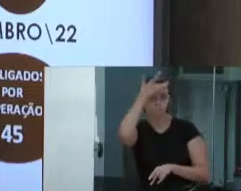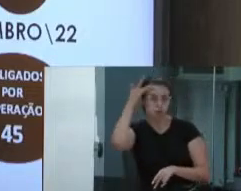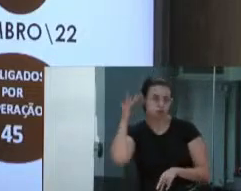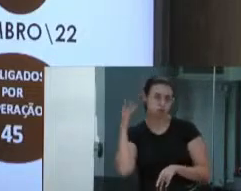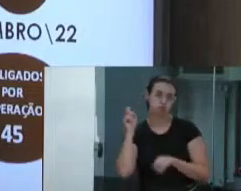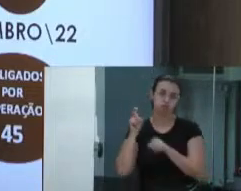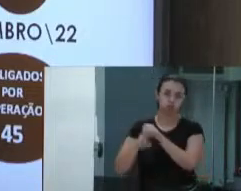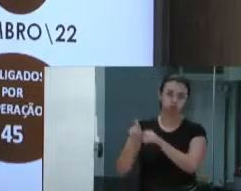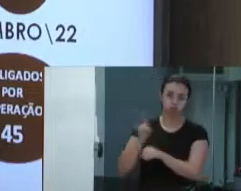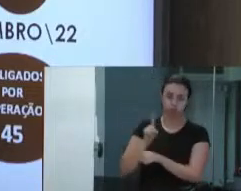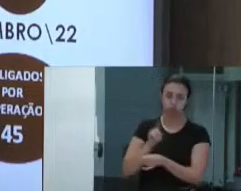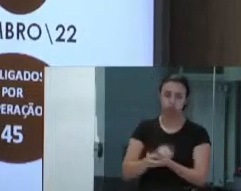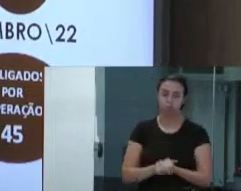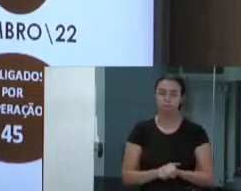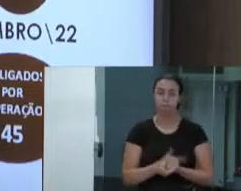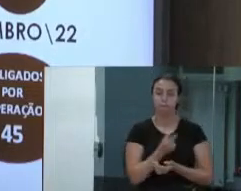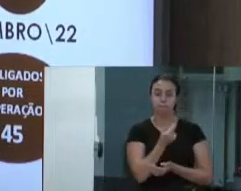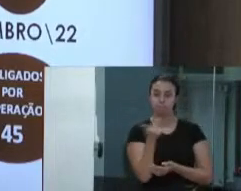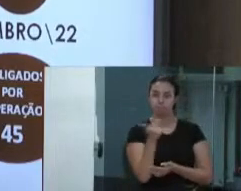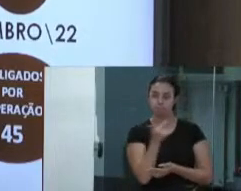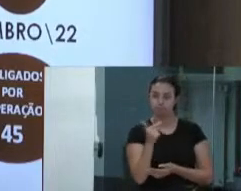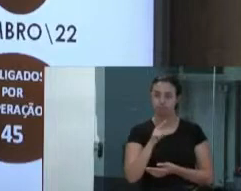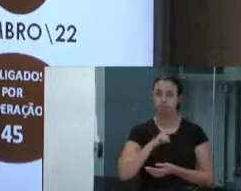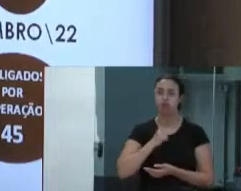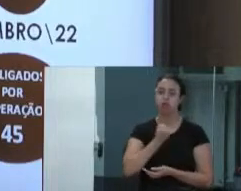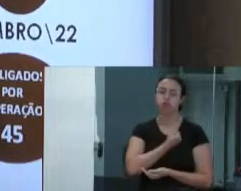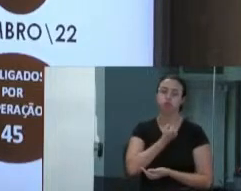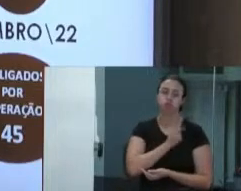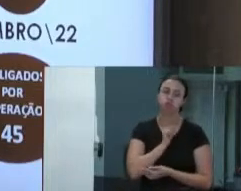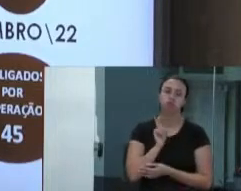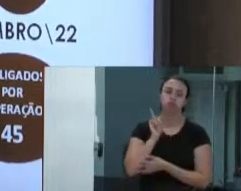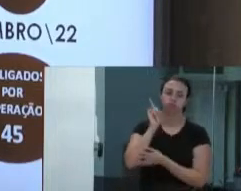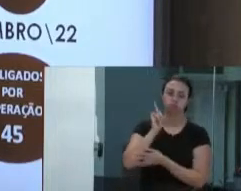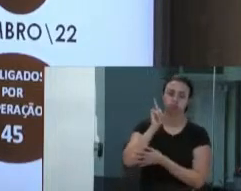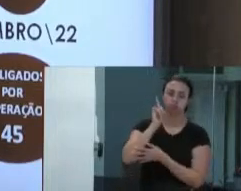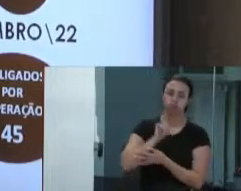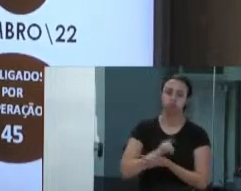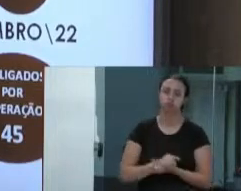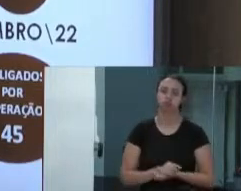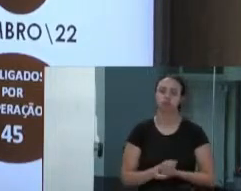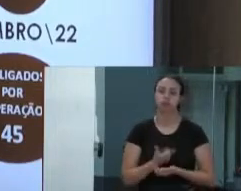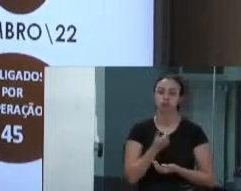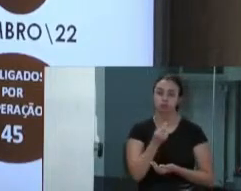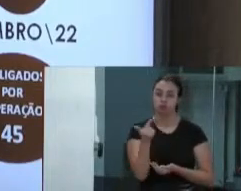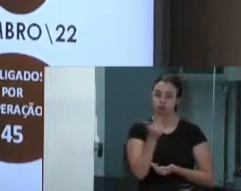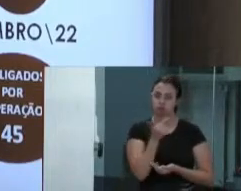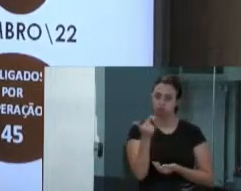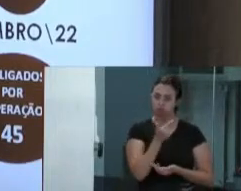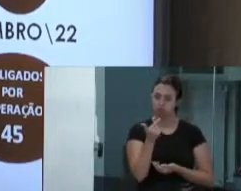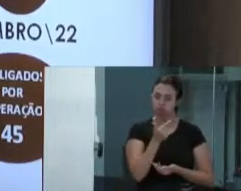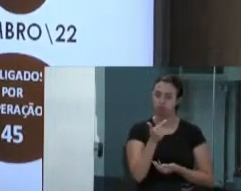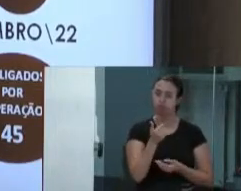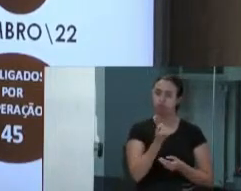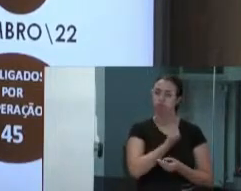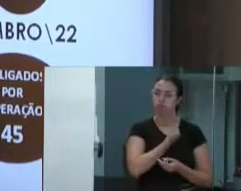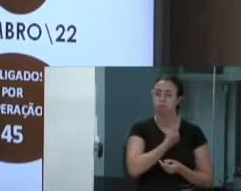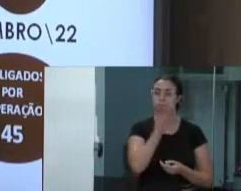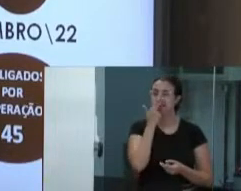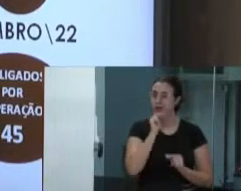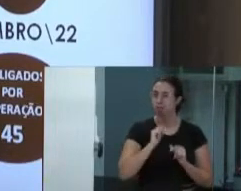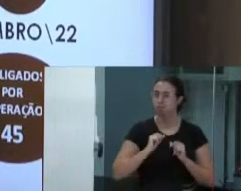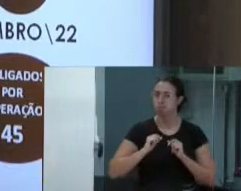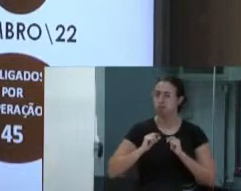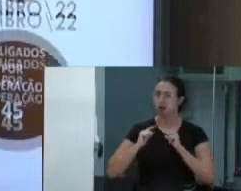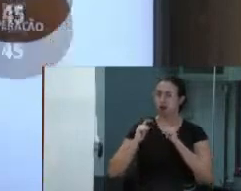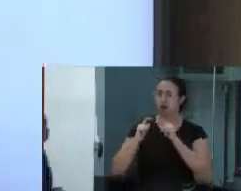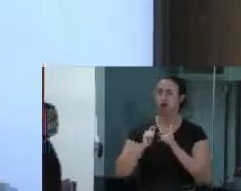Em 2022, né, foram estes os números aí, bem mais. A gente está com a previsão que esse ano também esses números vão ser bem